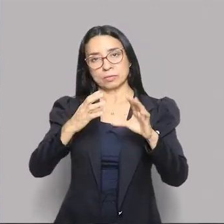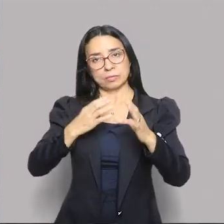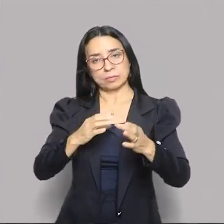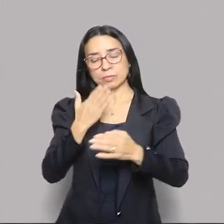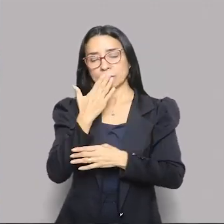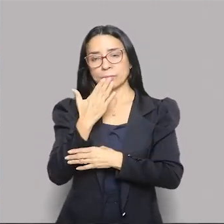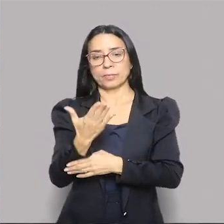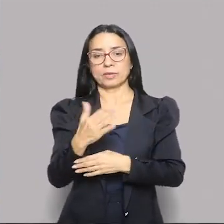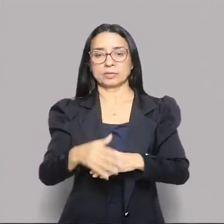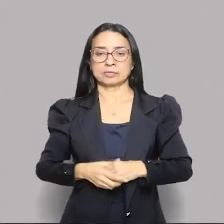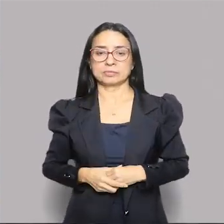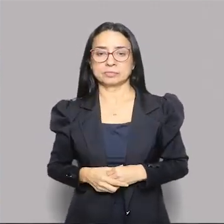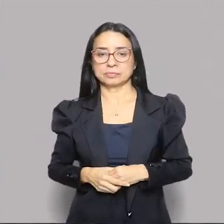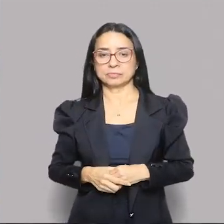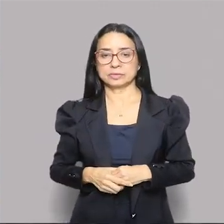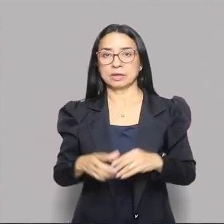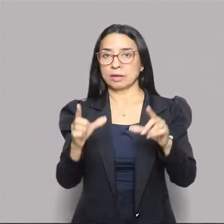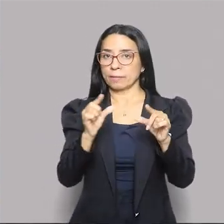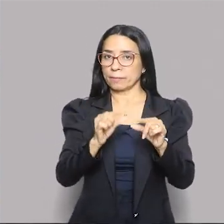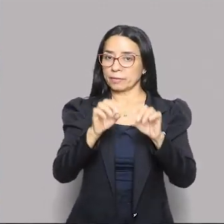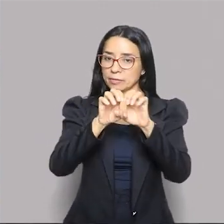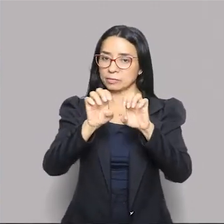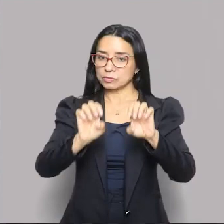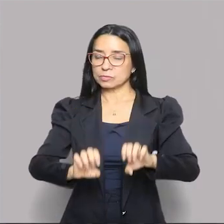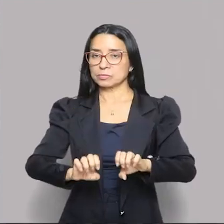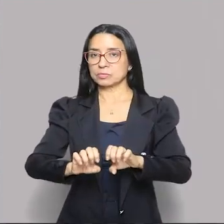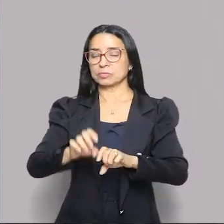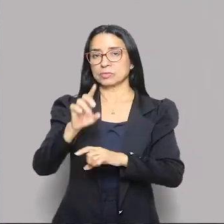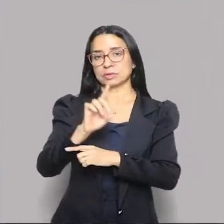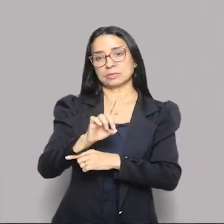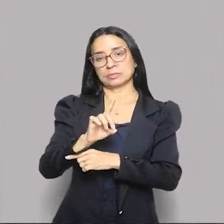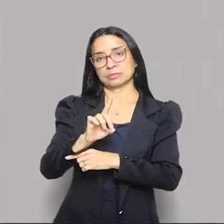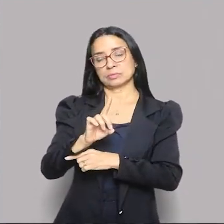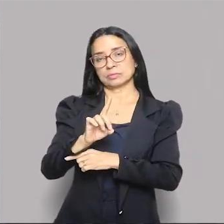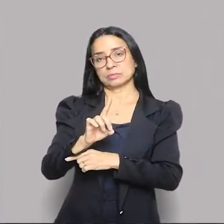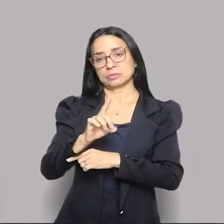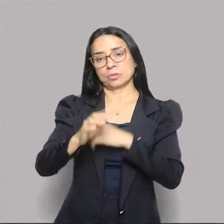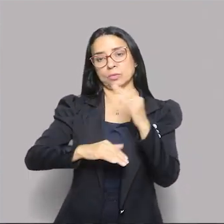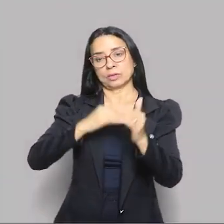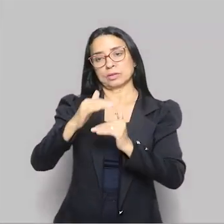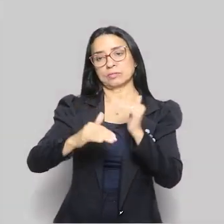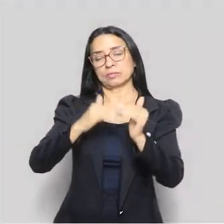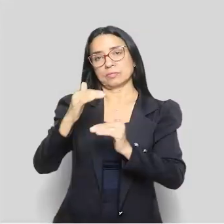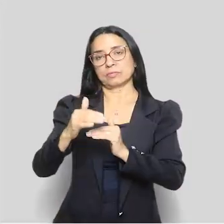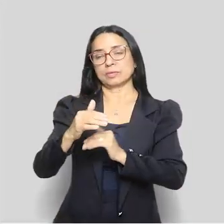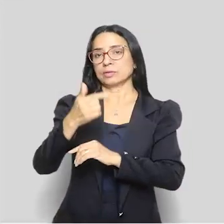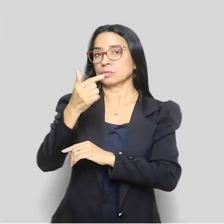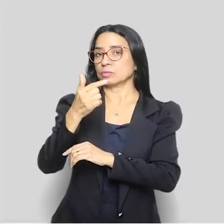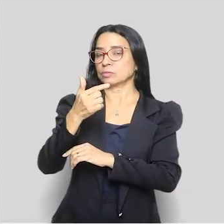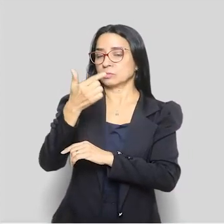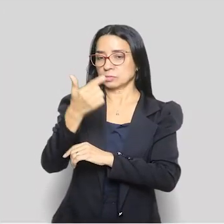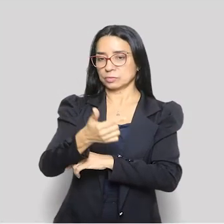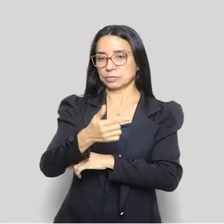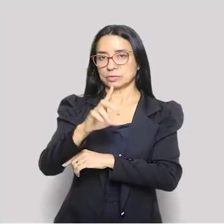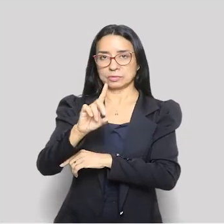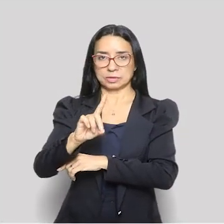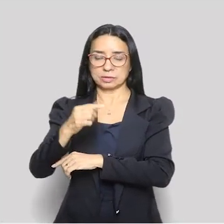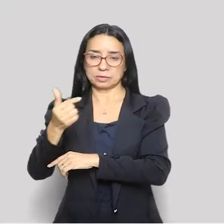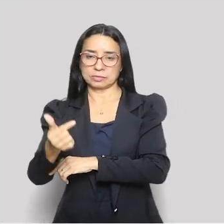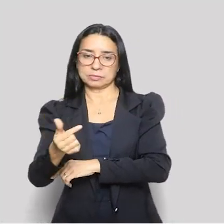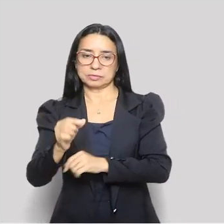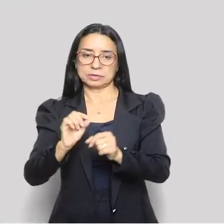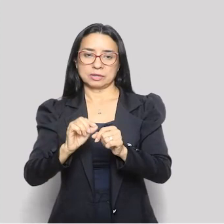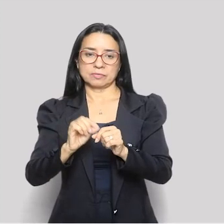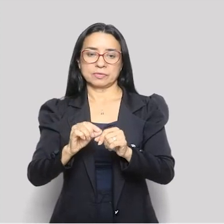conhecer. A microestrutura do desenvolvimento 2, ela é feita também dessas partes que estão aqui. Ela